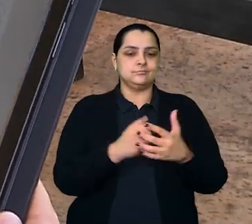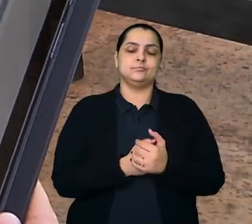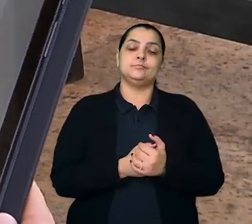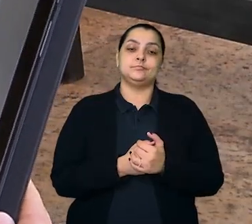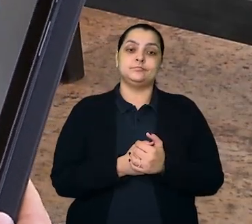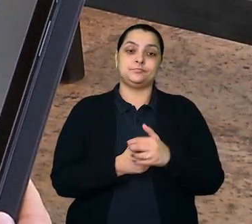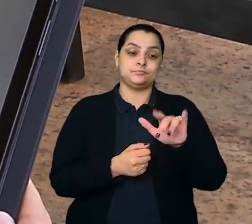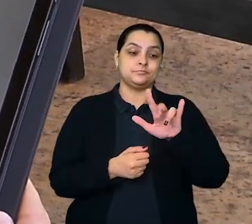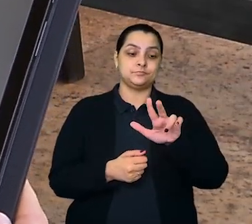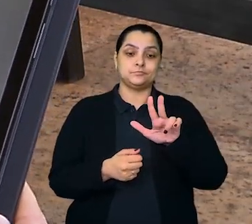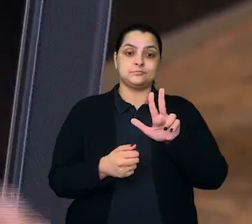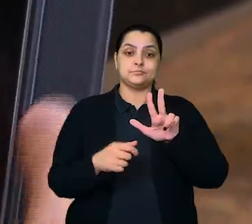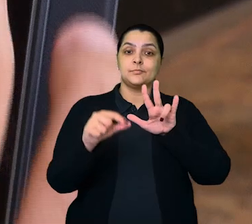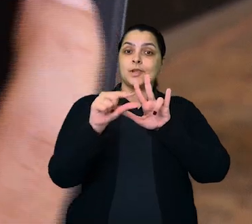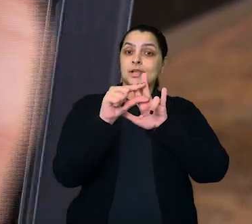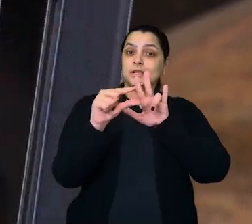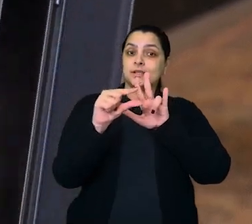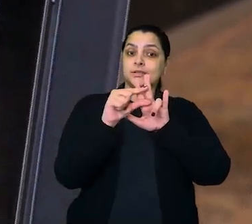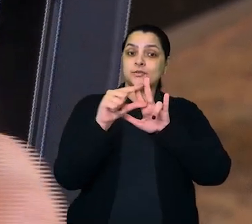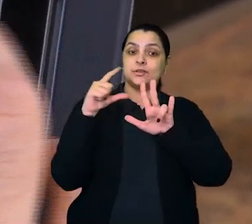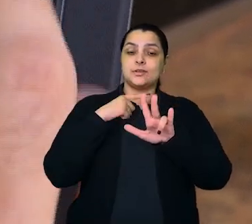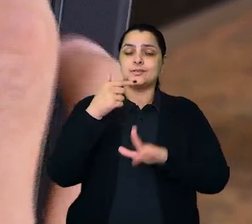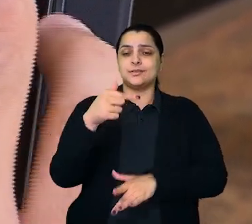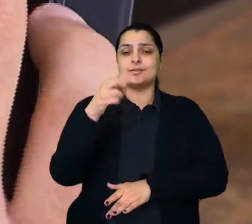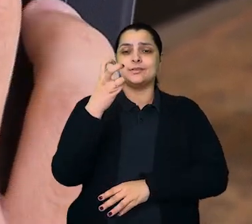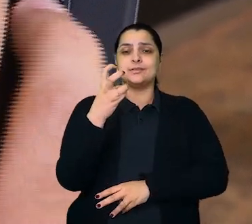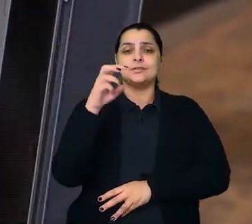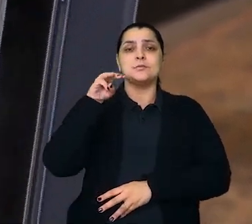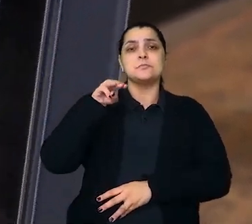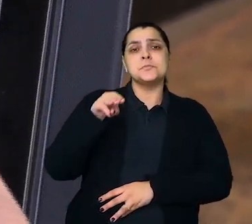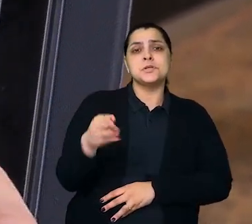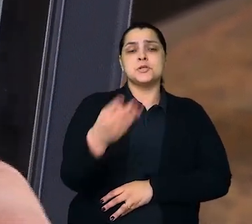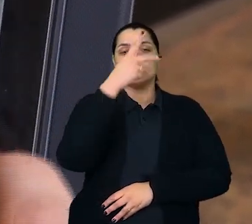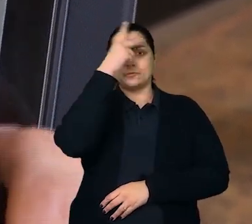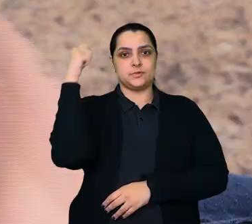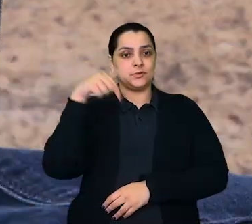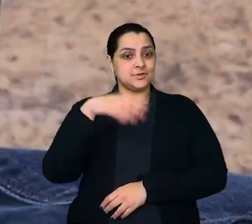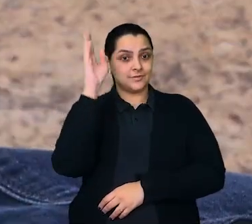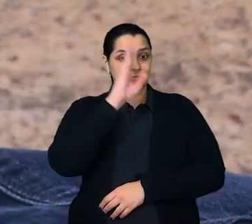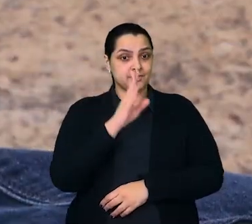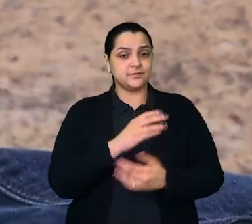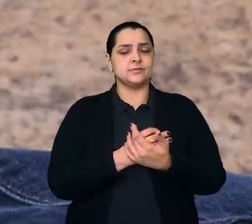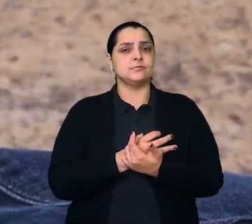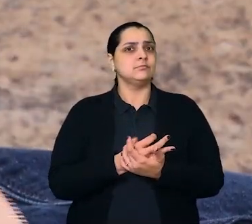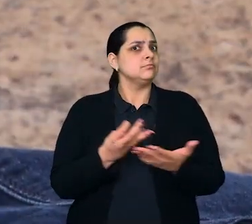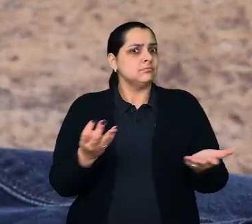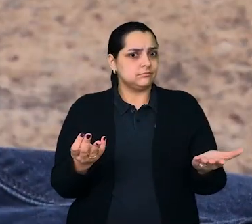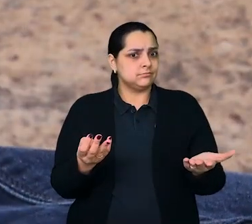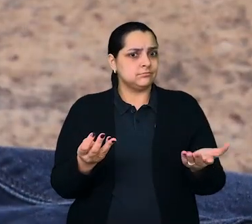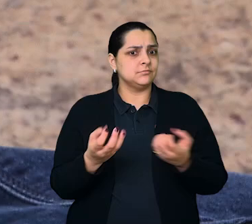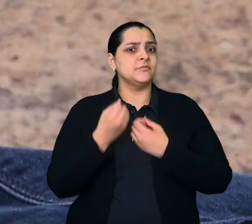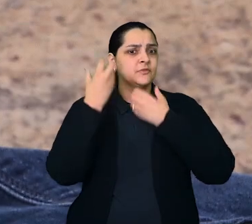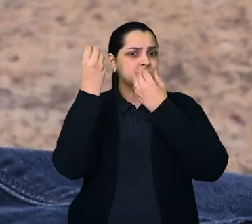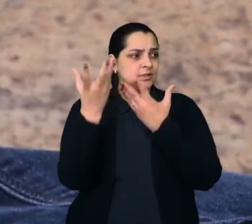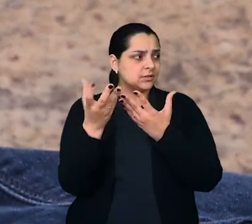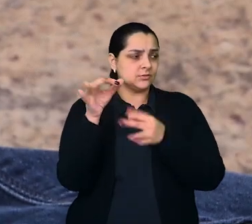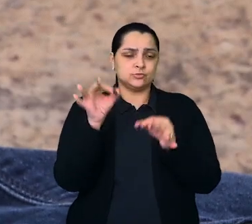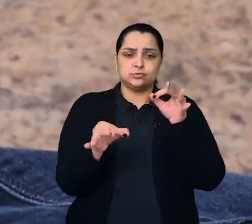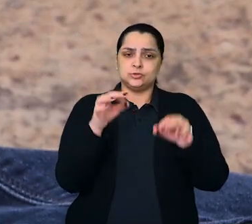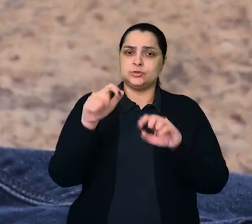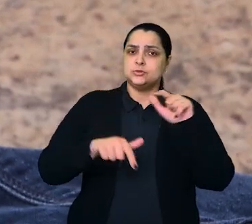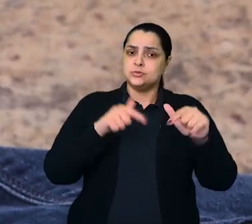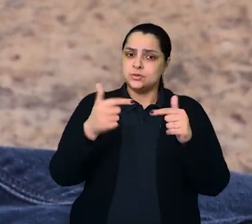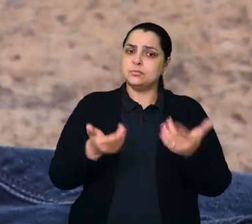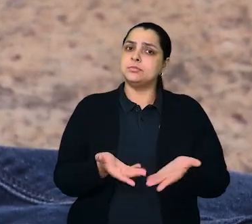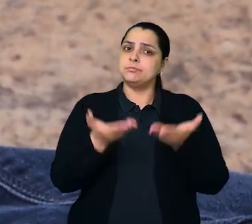O LinkedIn reúne mais de 75 milhões de pessoas no Brasil. E por que não levar a informação da Justiça